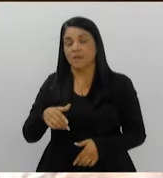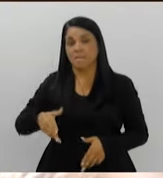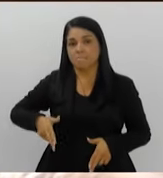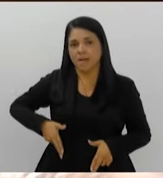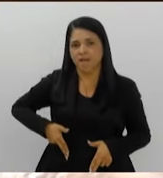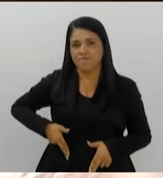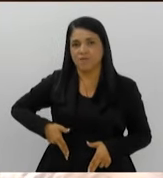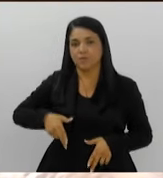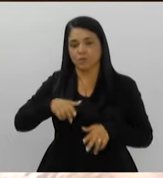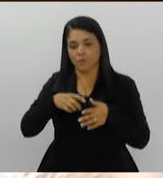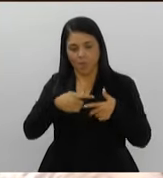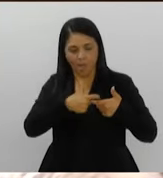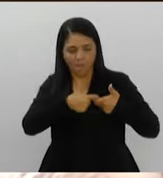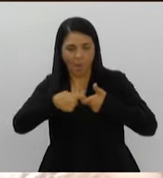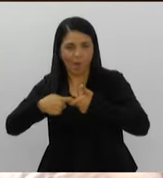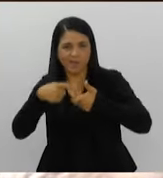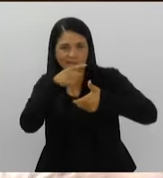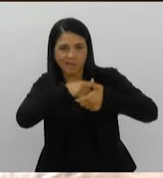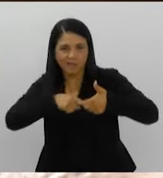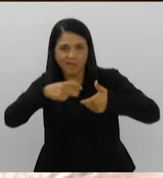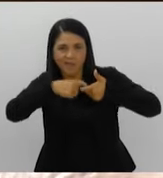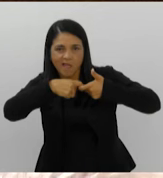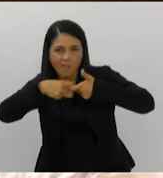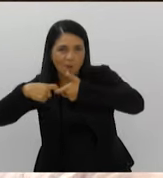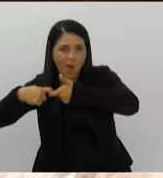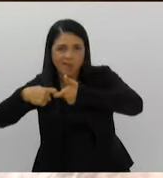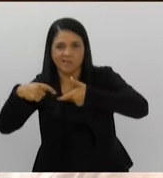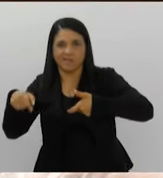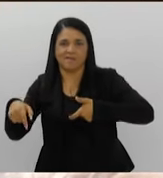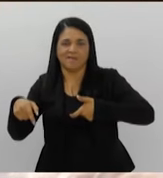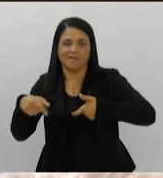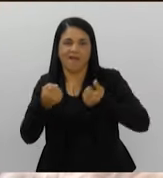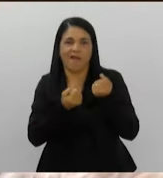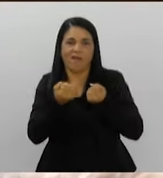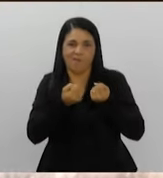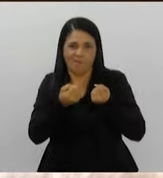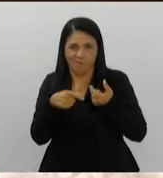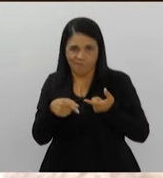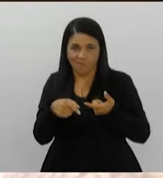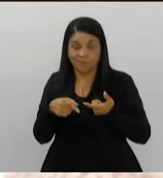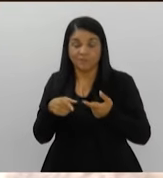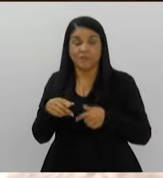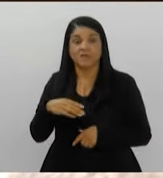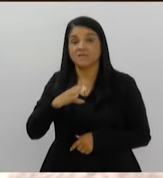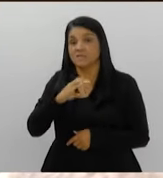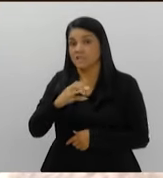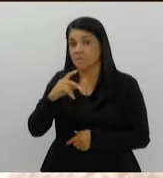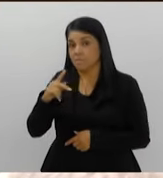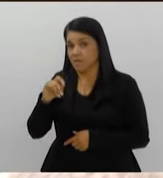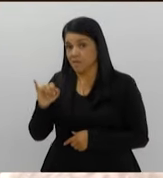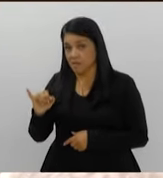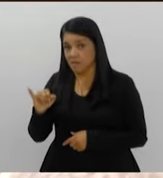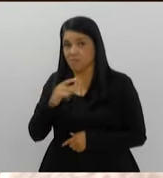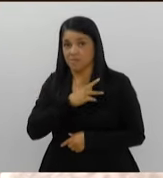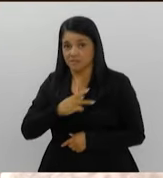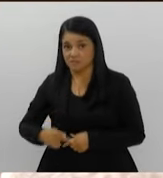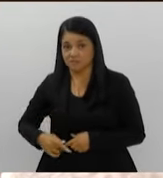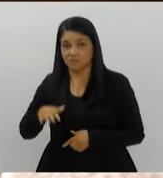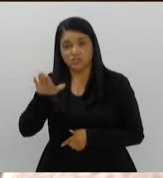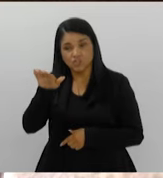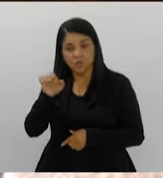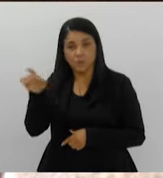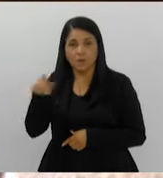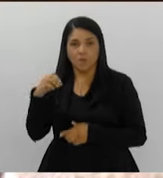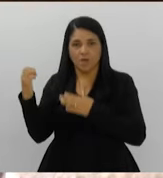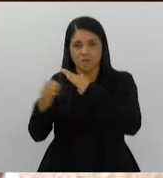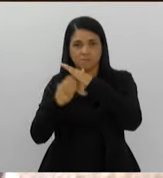reboque. Máfia do reboque. Na CPI, presidente, convocamos a dona da empresa